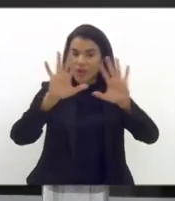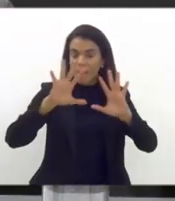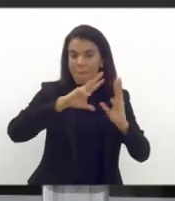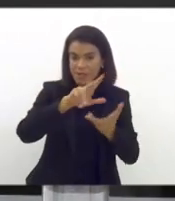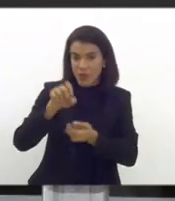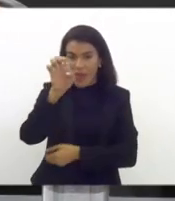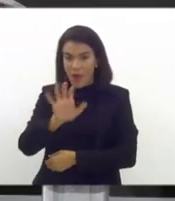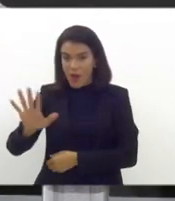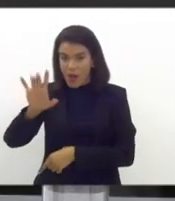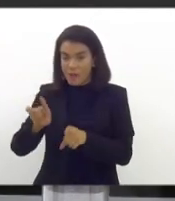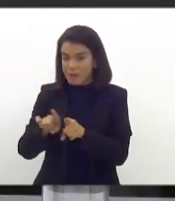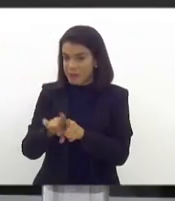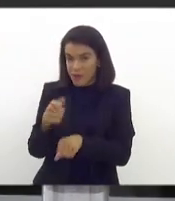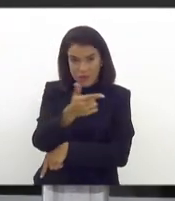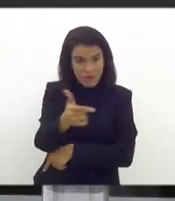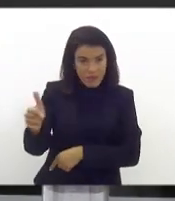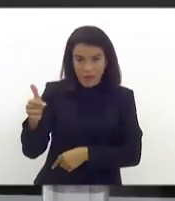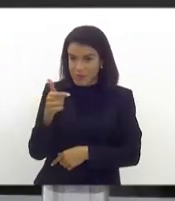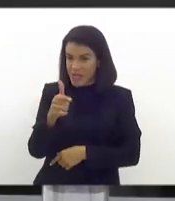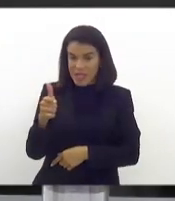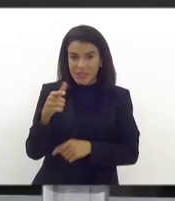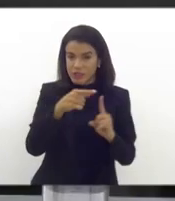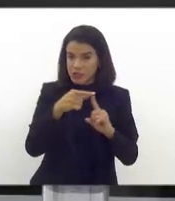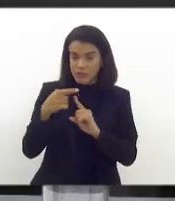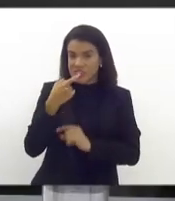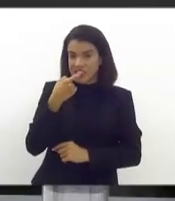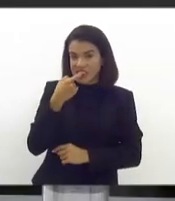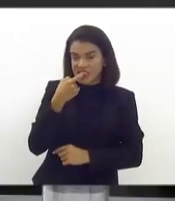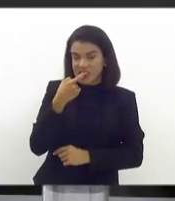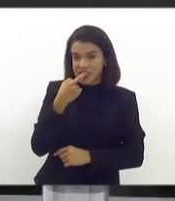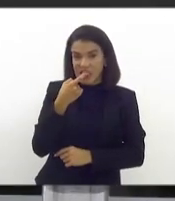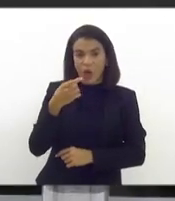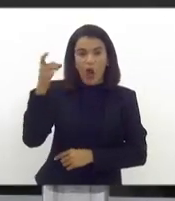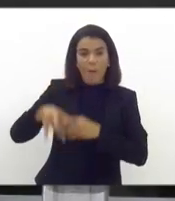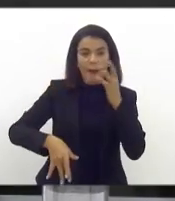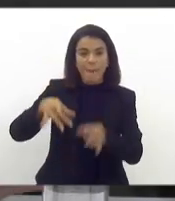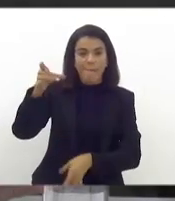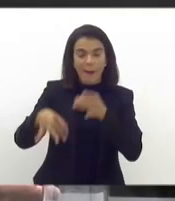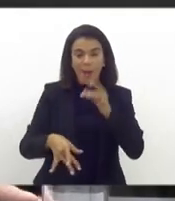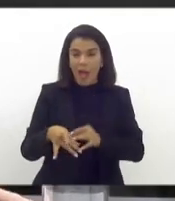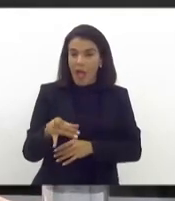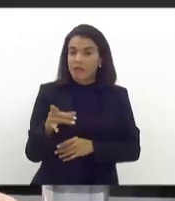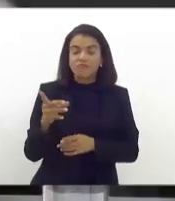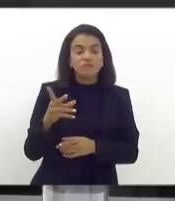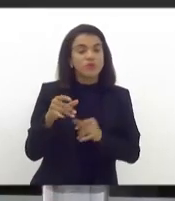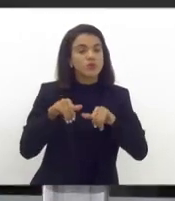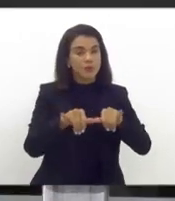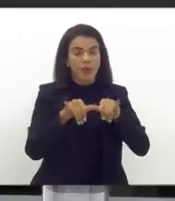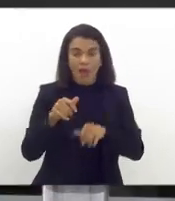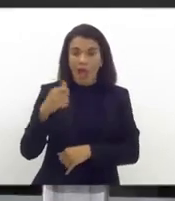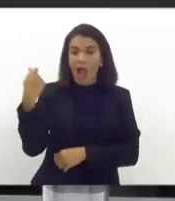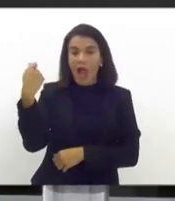Europa praticamente inteira não tem nenhum tipo de sacola descartável nos supermercados. Na